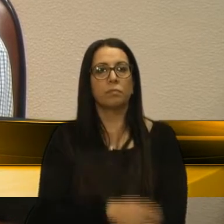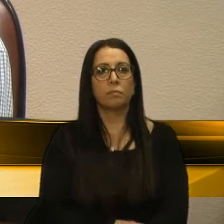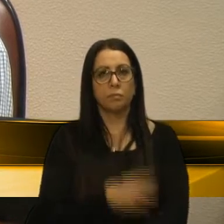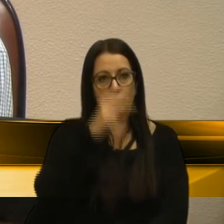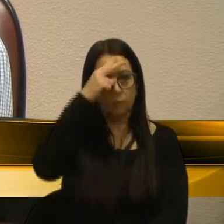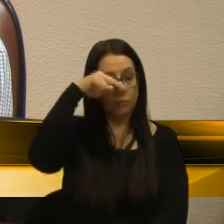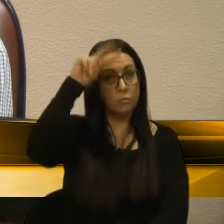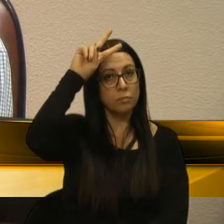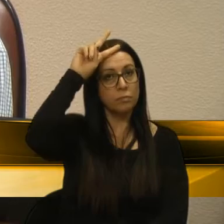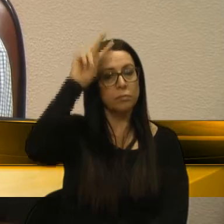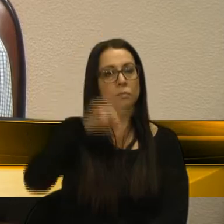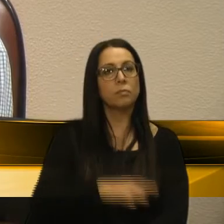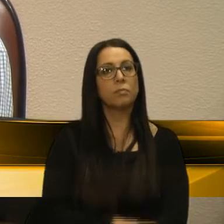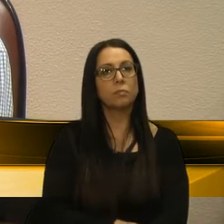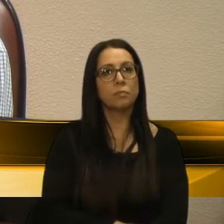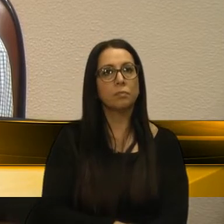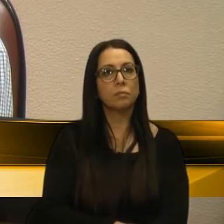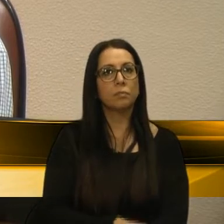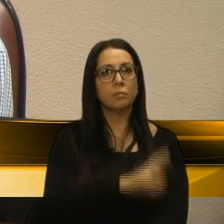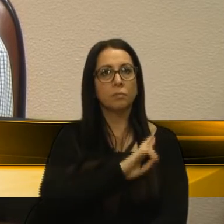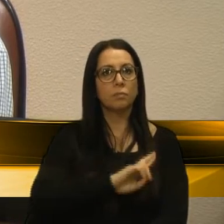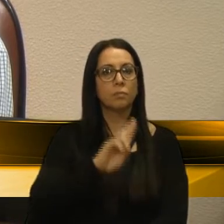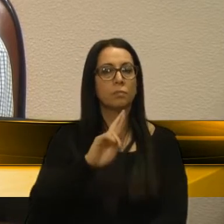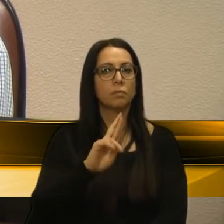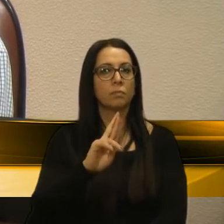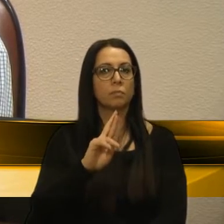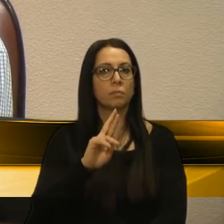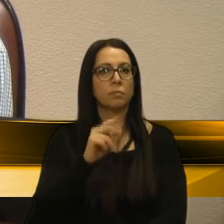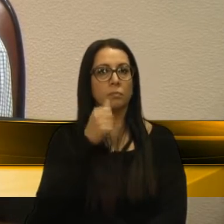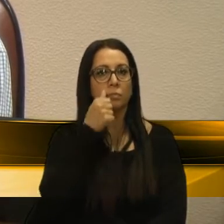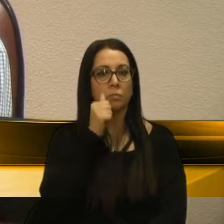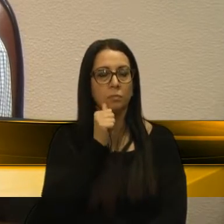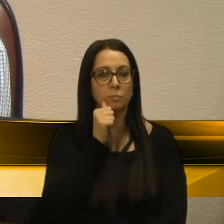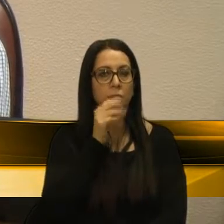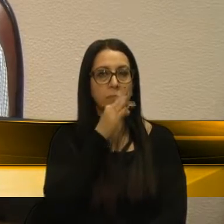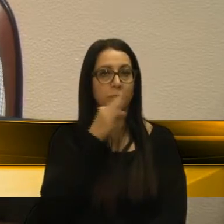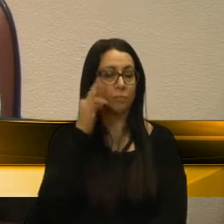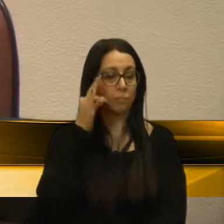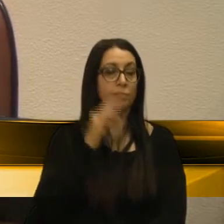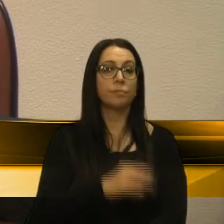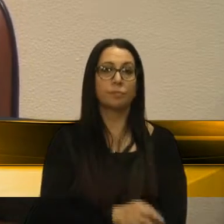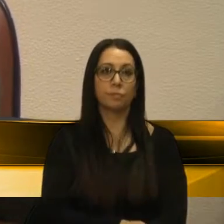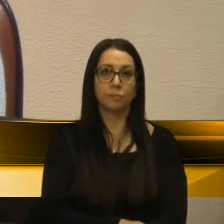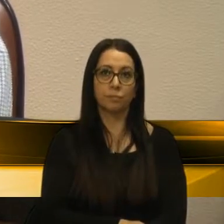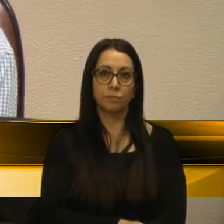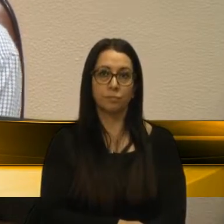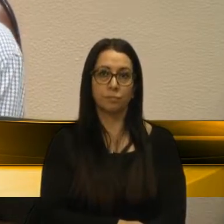Edson da Rosa e em representação, vereadoras Paula Iores e Tatiane Frisso. Com a palavra, um dos